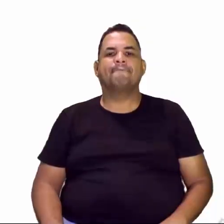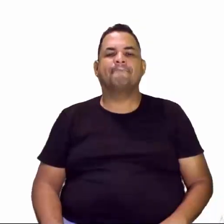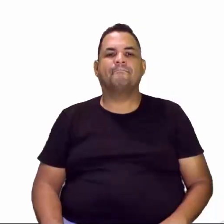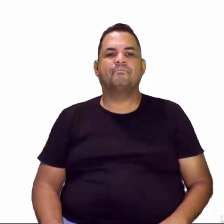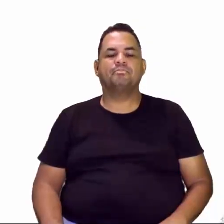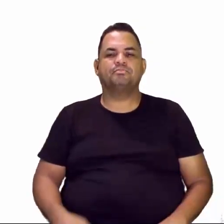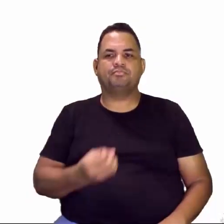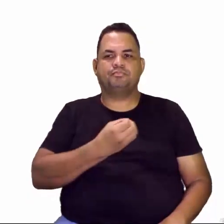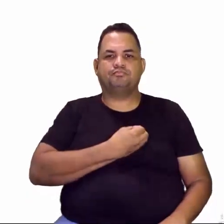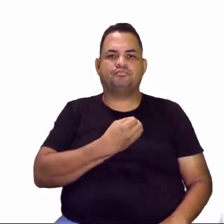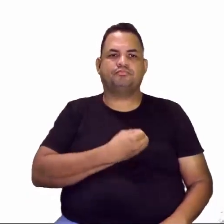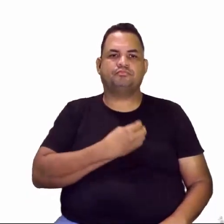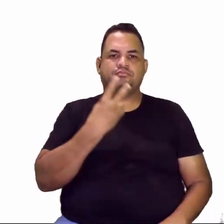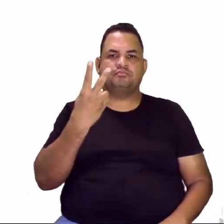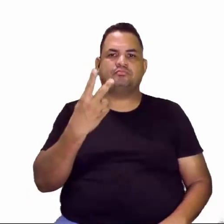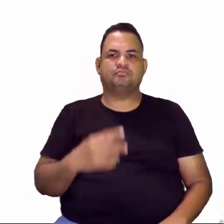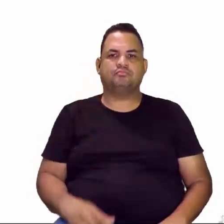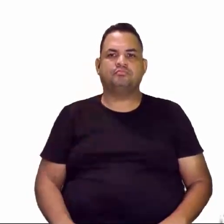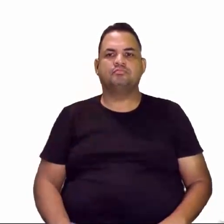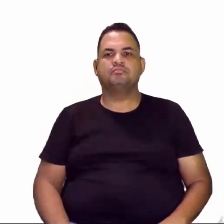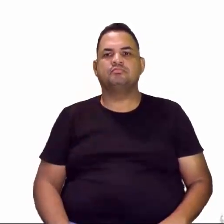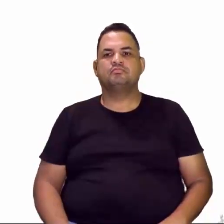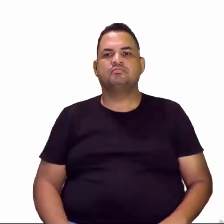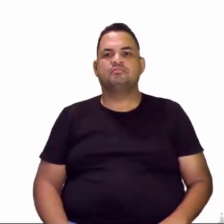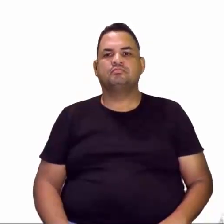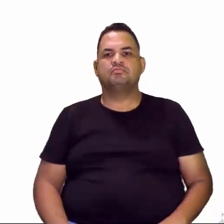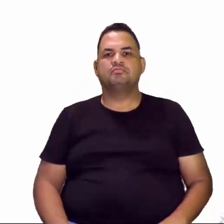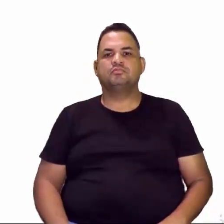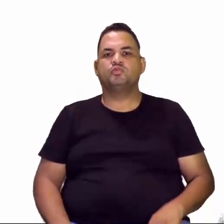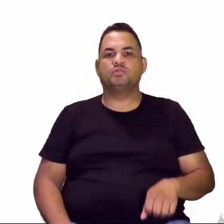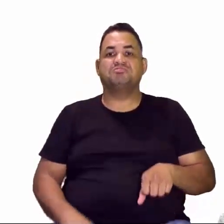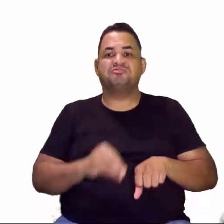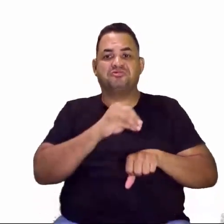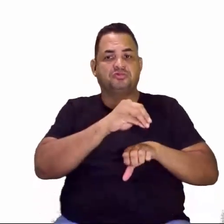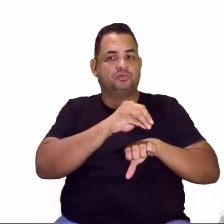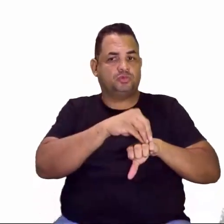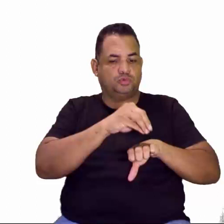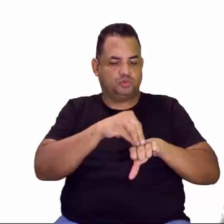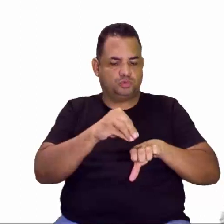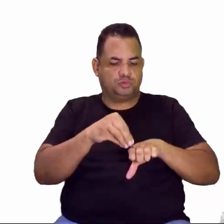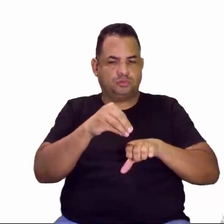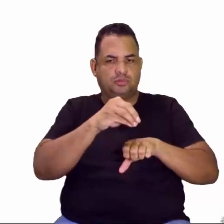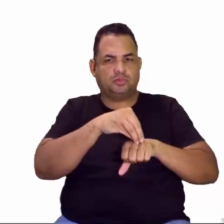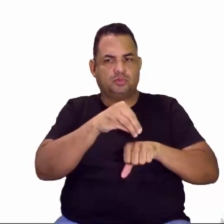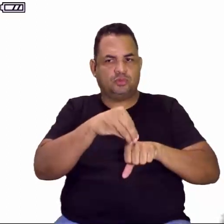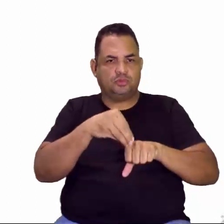nossa questão de número 2. Entre os nutrientes